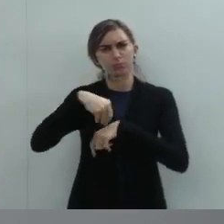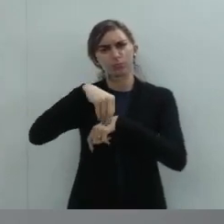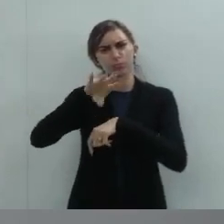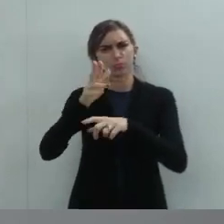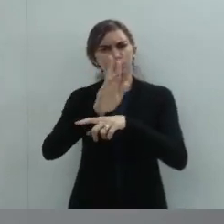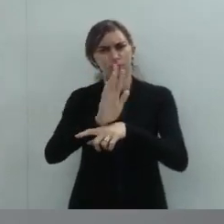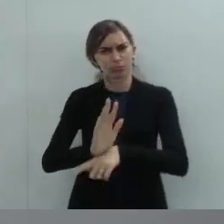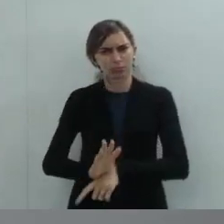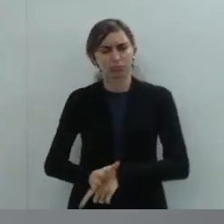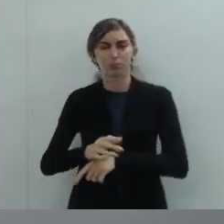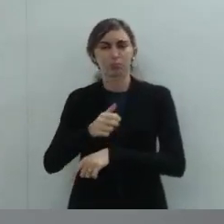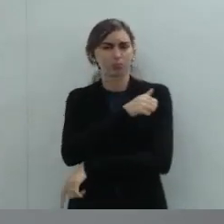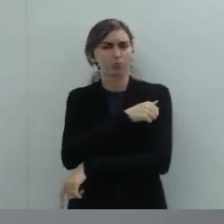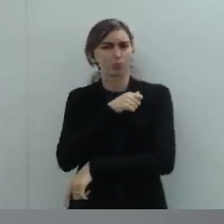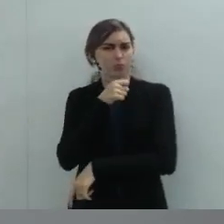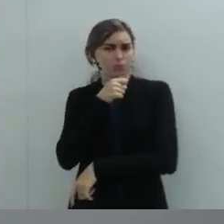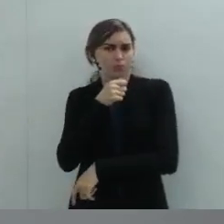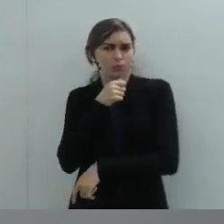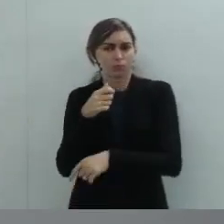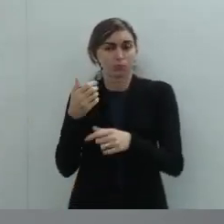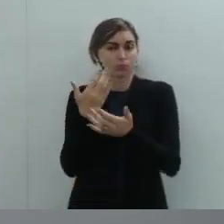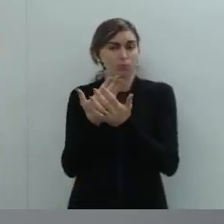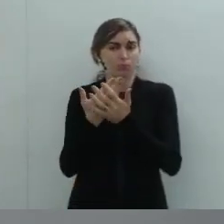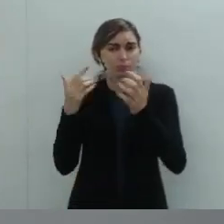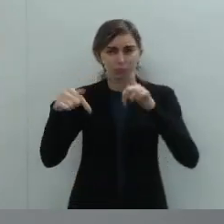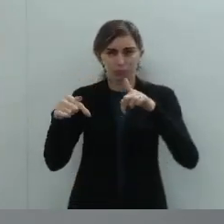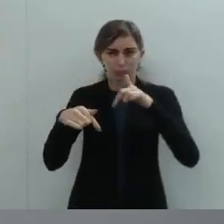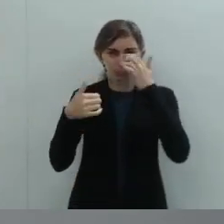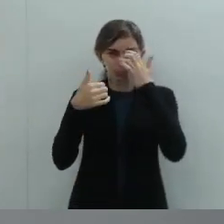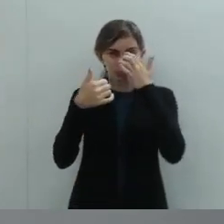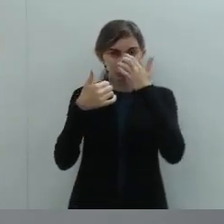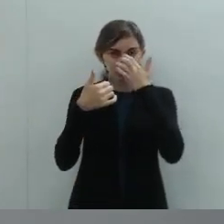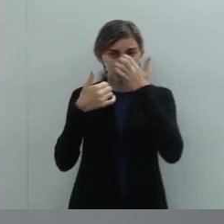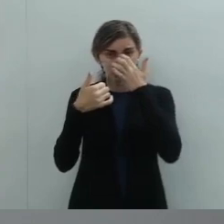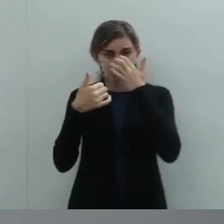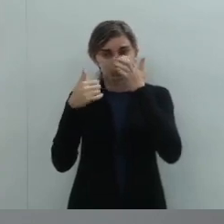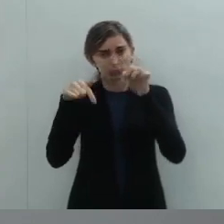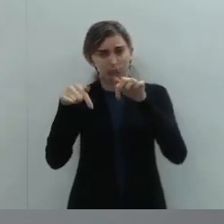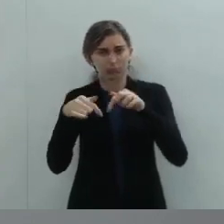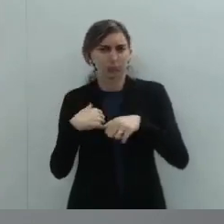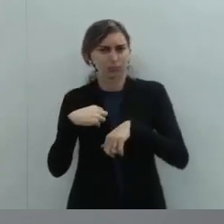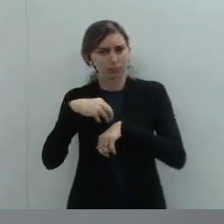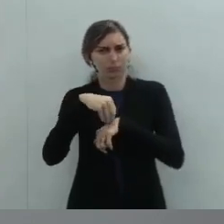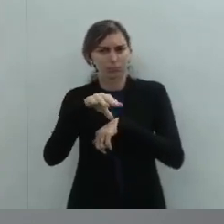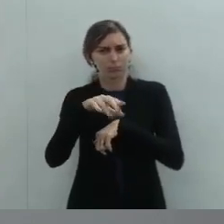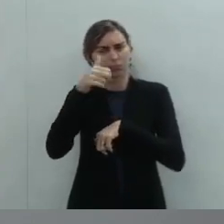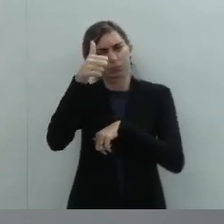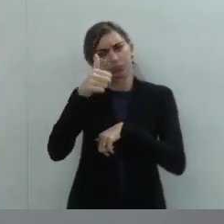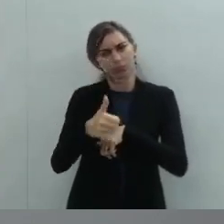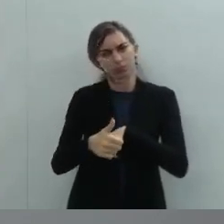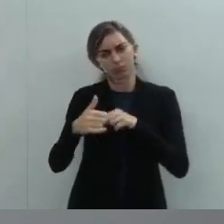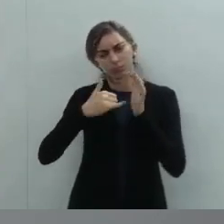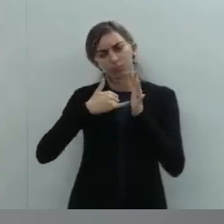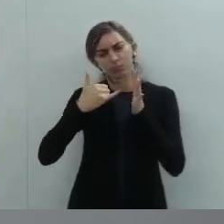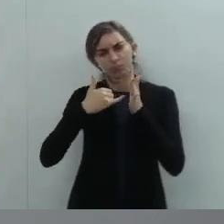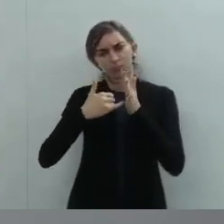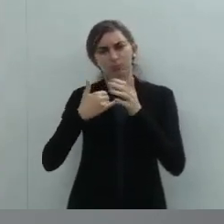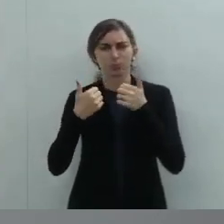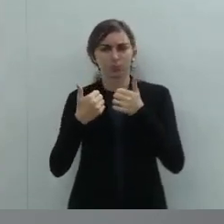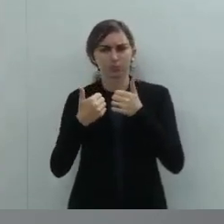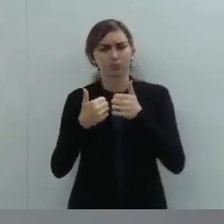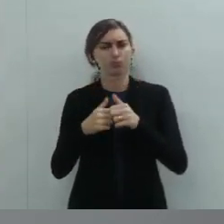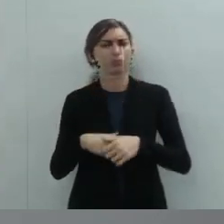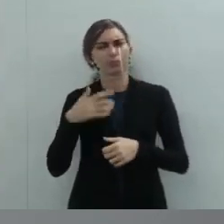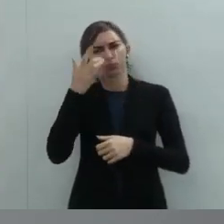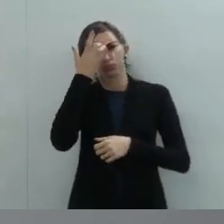vídeo para aquele aluno que não se ligou que a aula é hoje, tá bom? E aqui deixar seu like, se inscrever, tá bom?